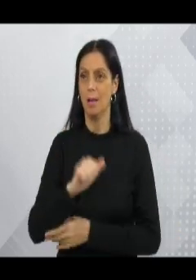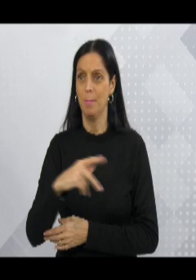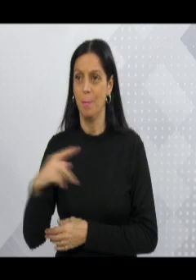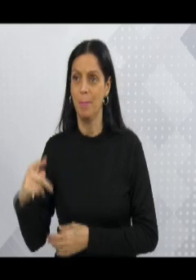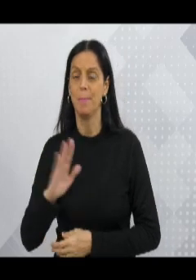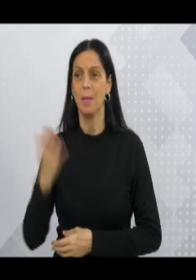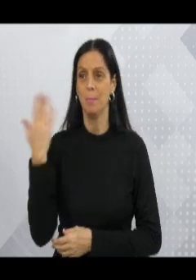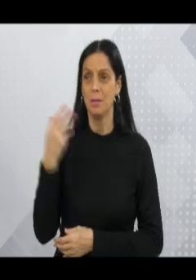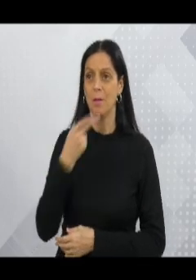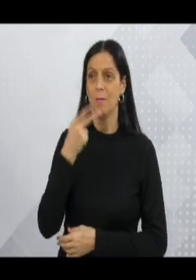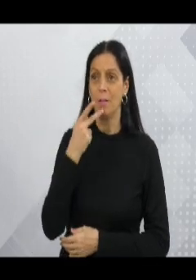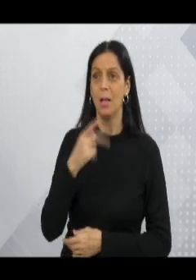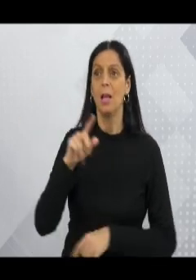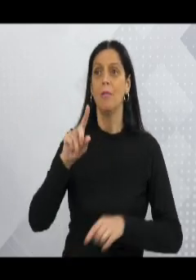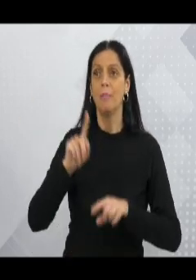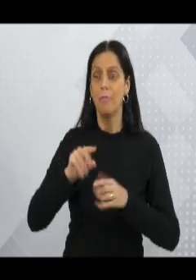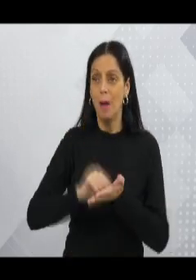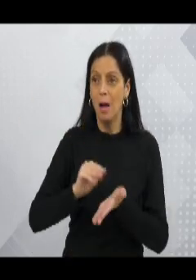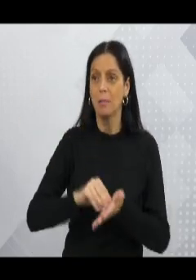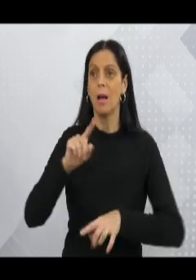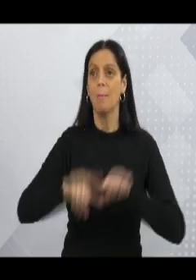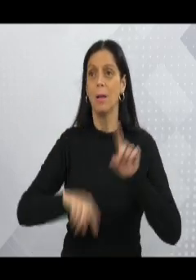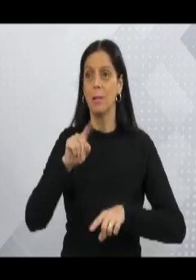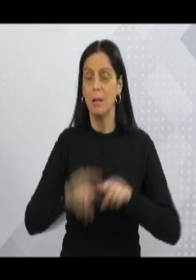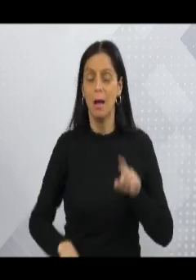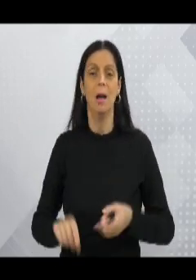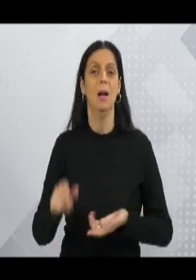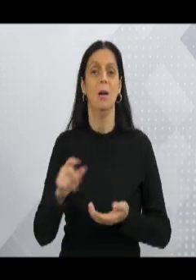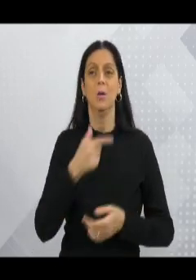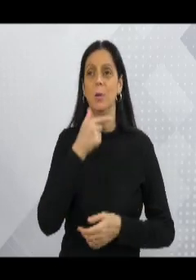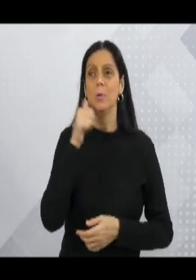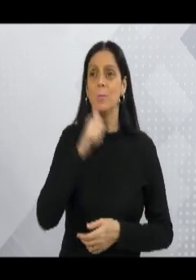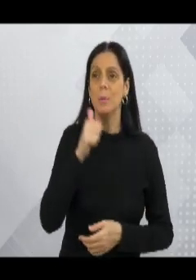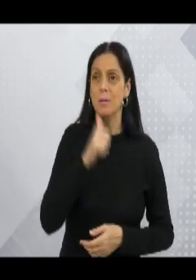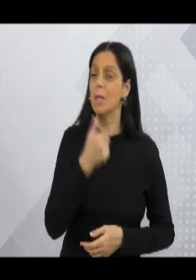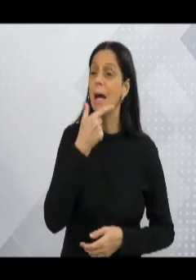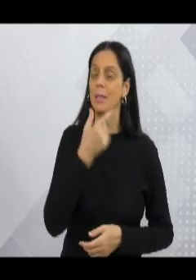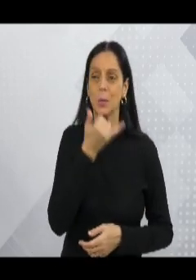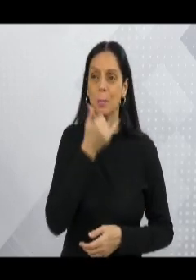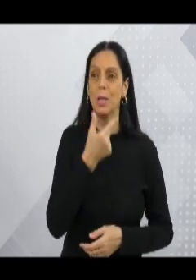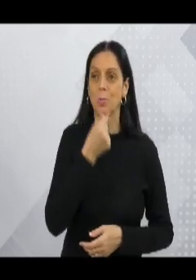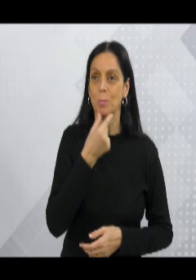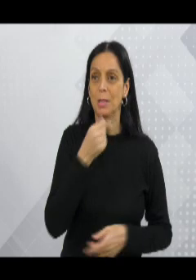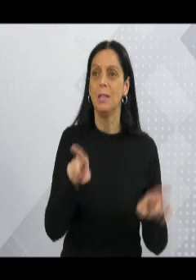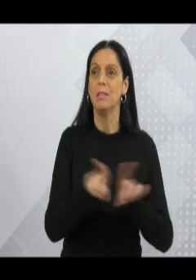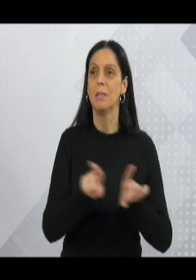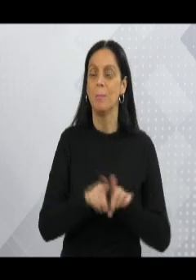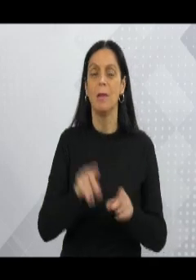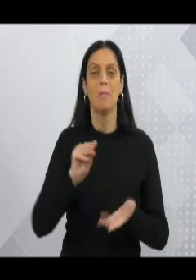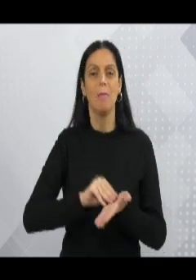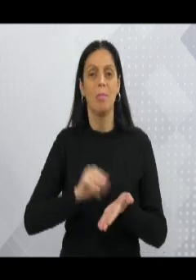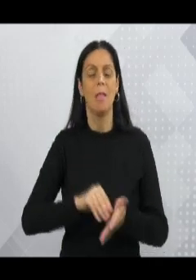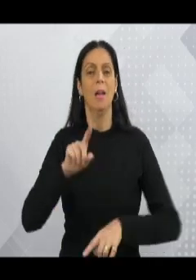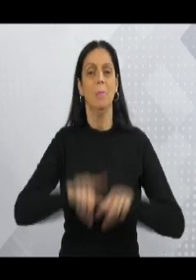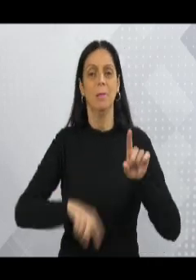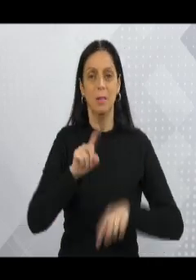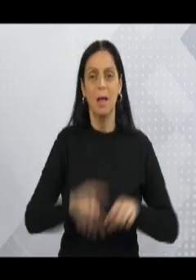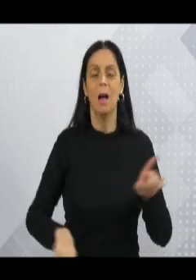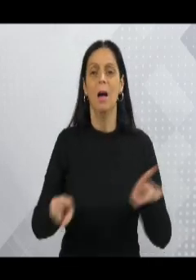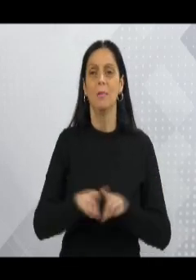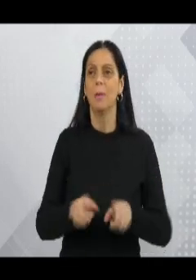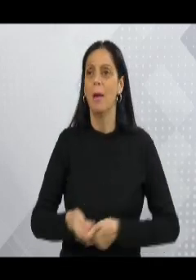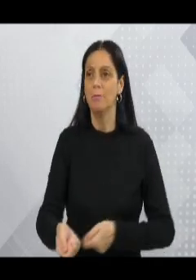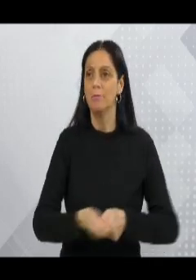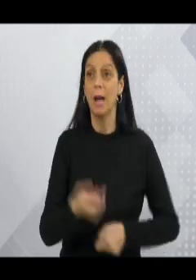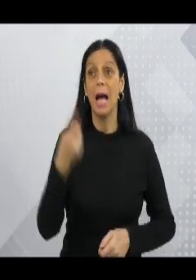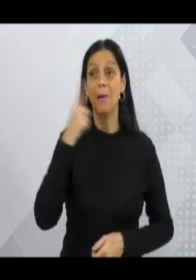materiais de CCI dos meninos que estava faltando material de limpeza enfim vários materiais didáticos que ela pode tocar aí por favor e olha lá o material chegando a